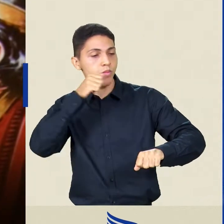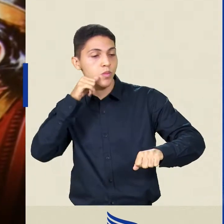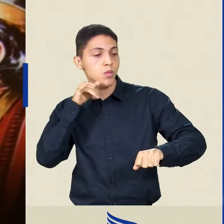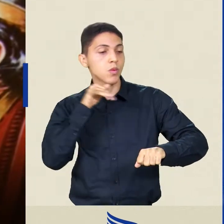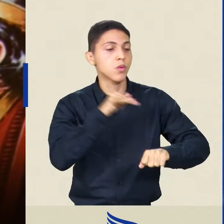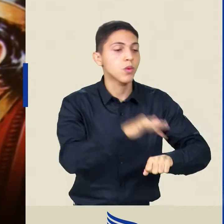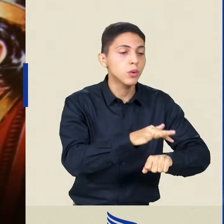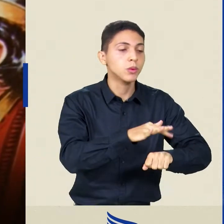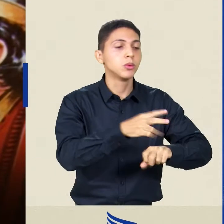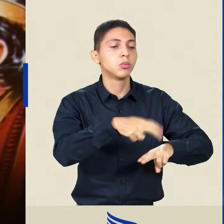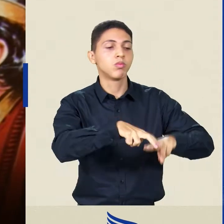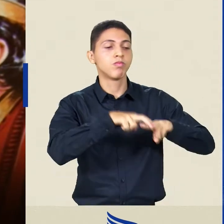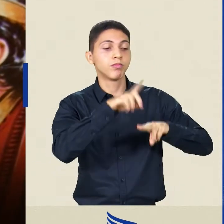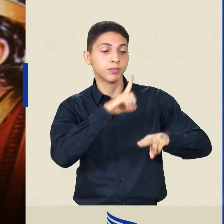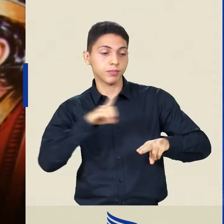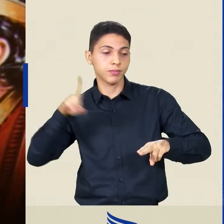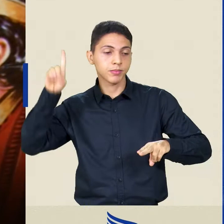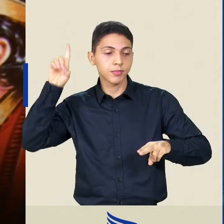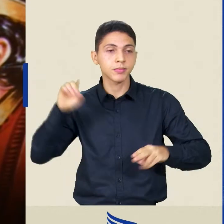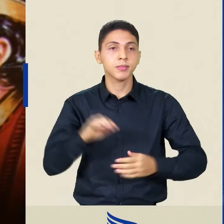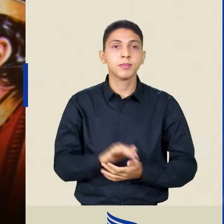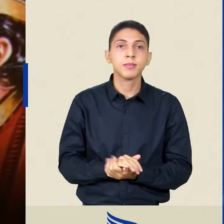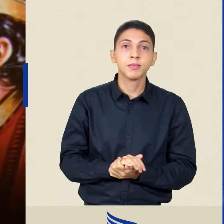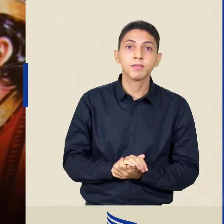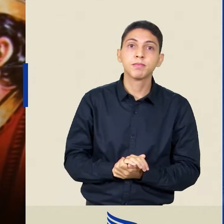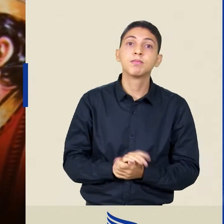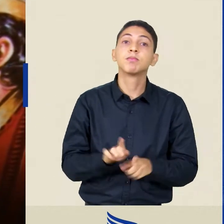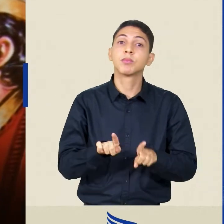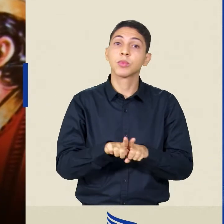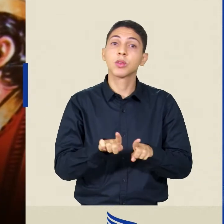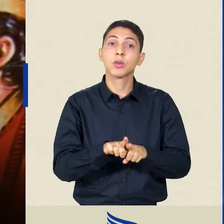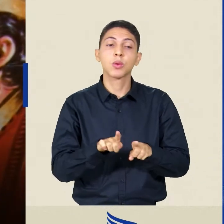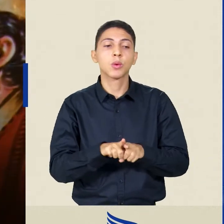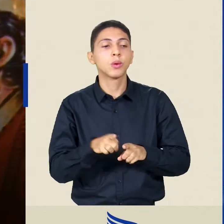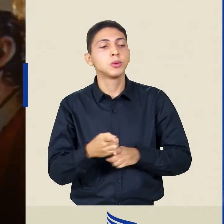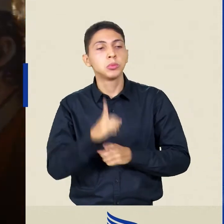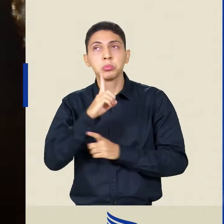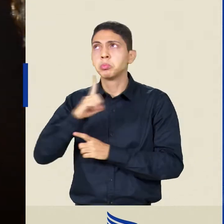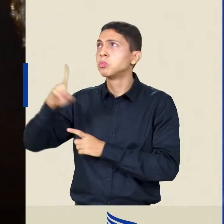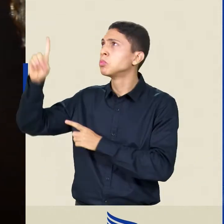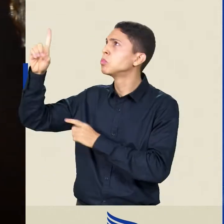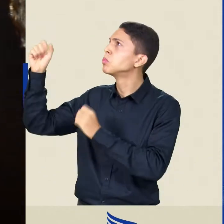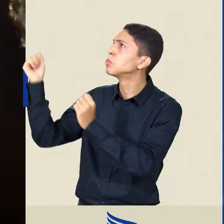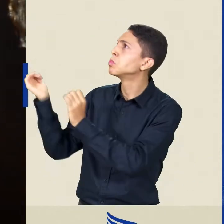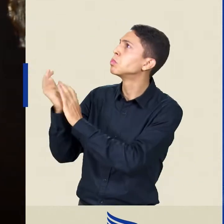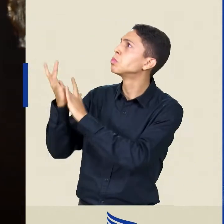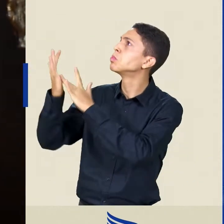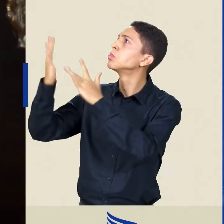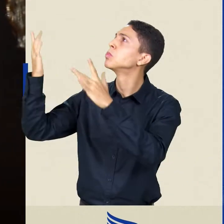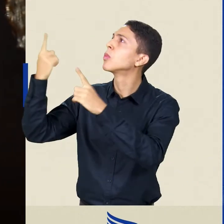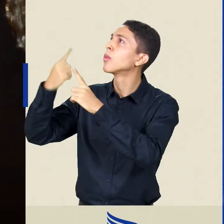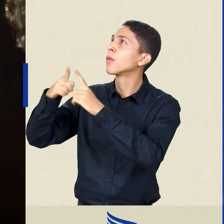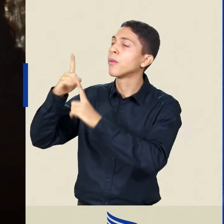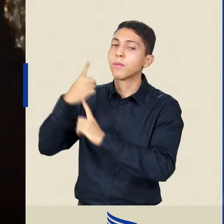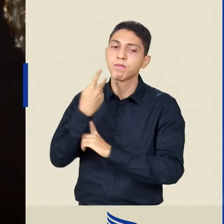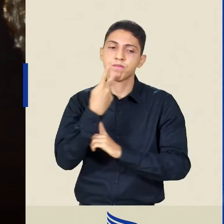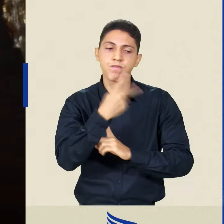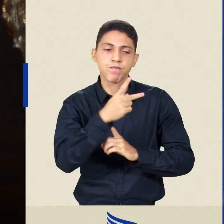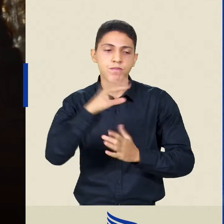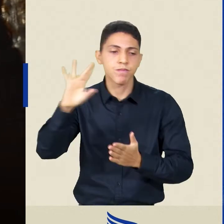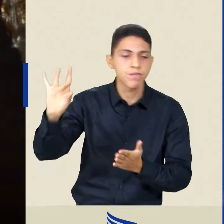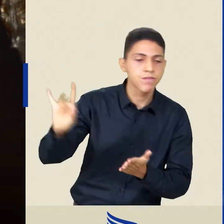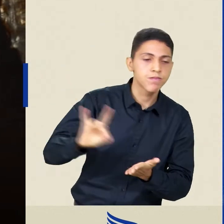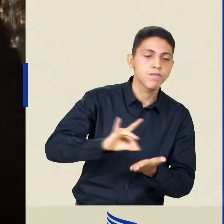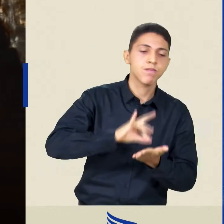o Criador dos céus e da terra. E bendito seja o Deus Altíssimo, que entregou os teus inimigos nas tuas